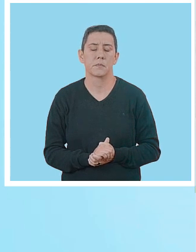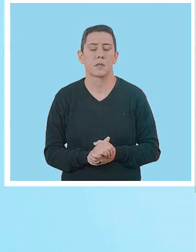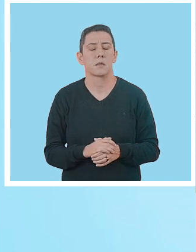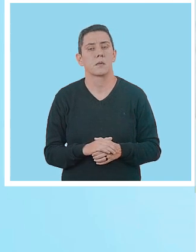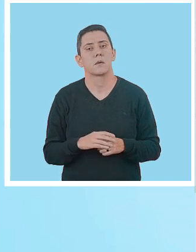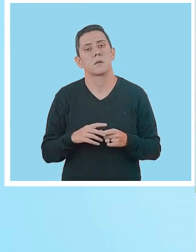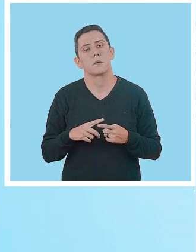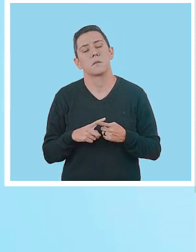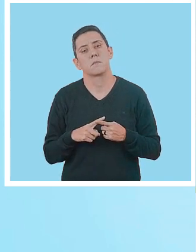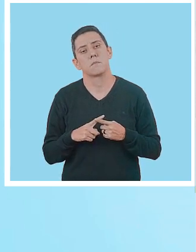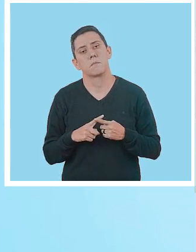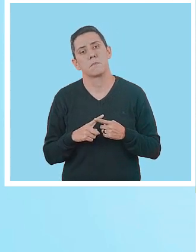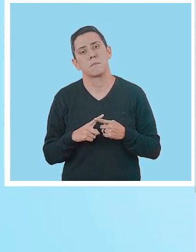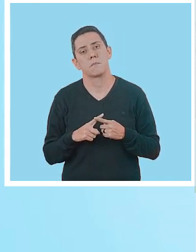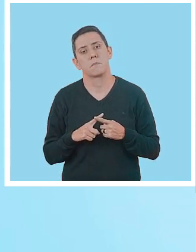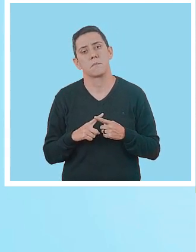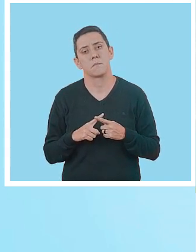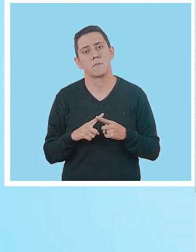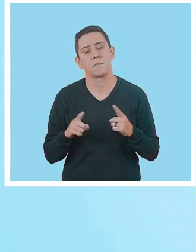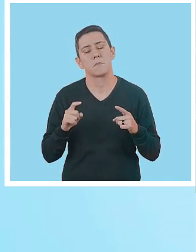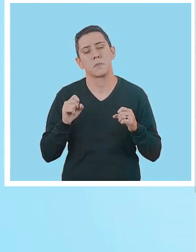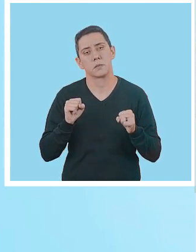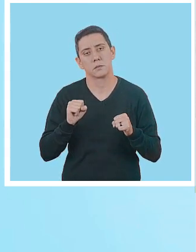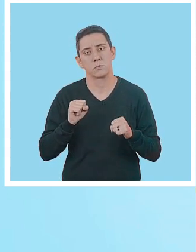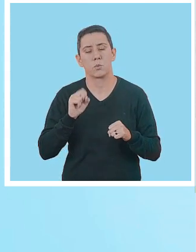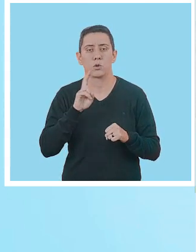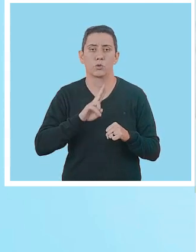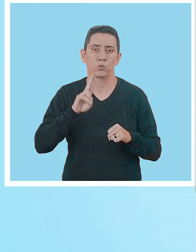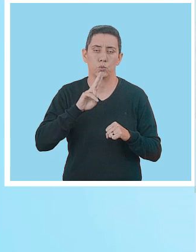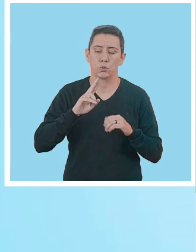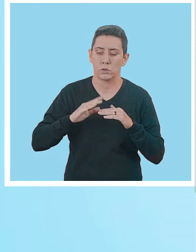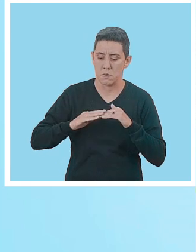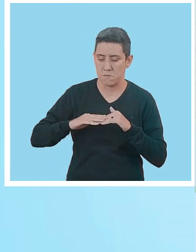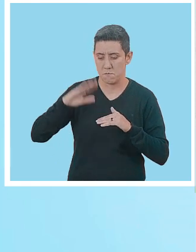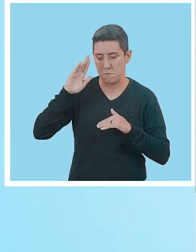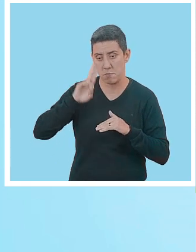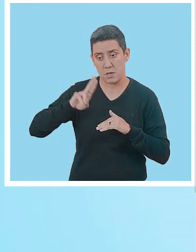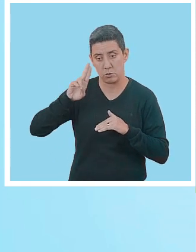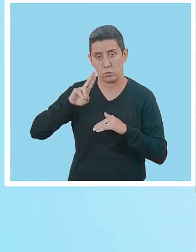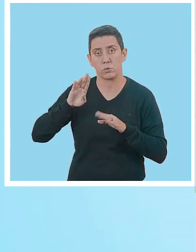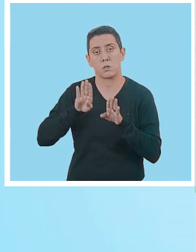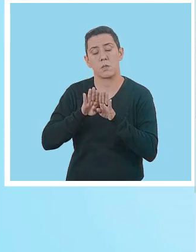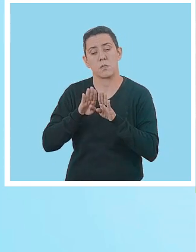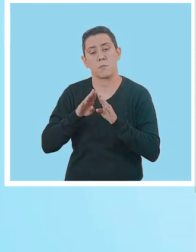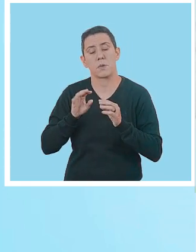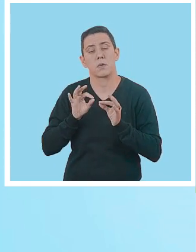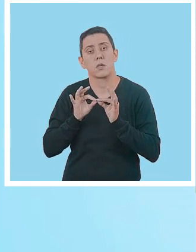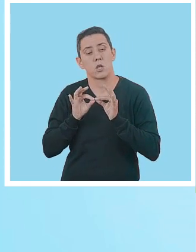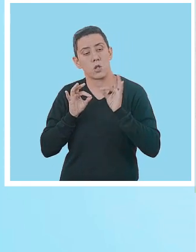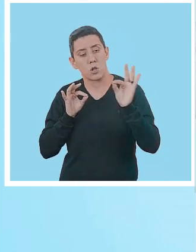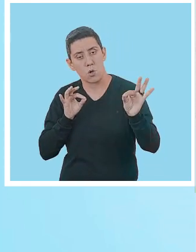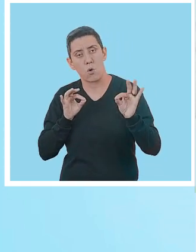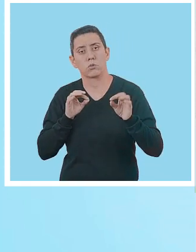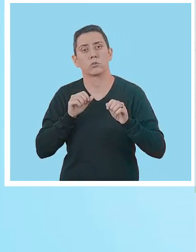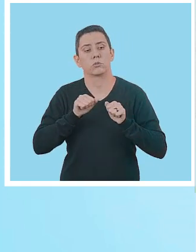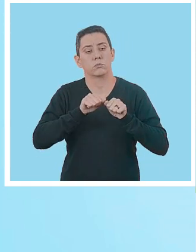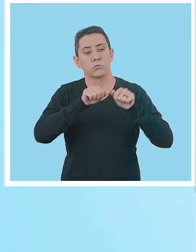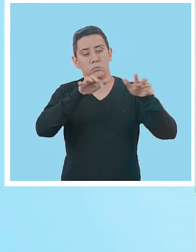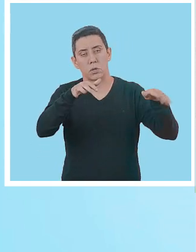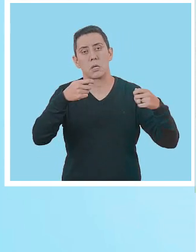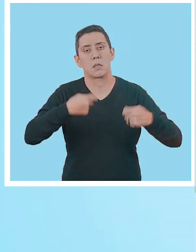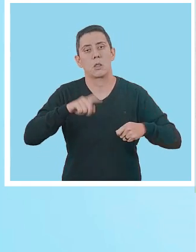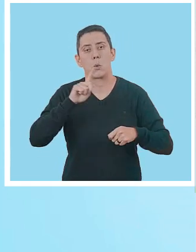posso fazer o alto consumo junto a carga eu posso fazer o autoconsumo remoto que é não necessariamente